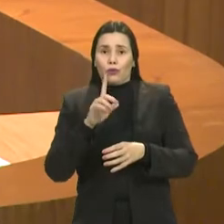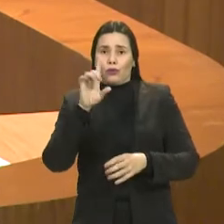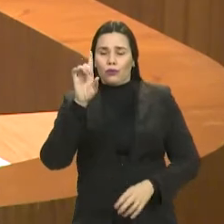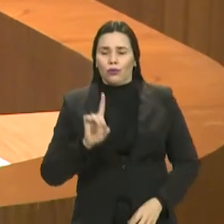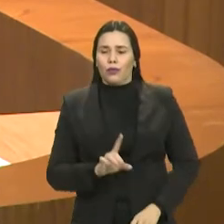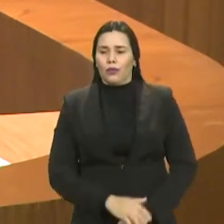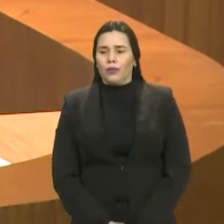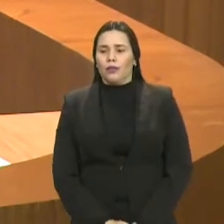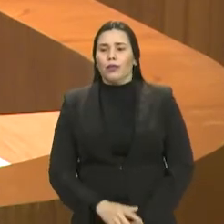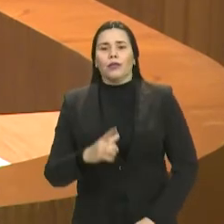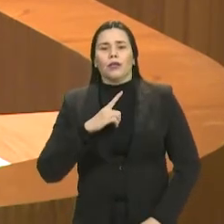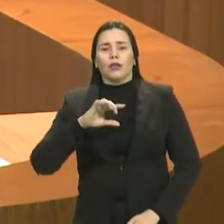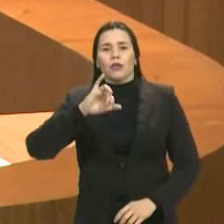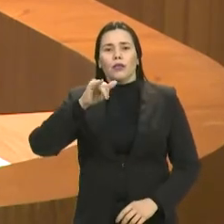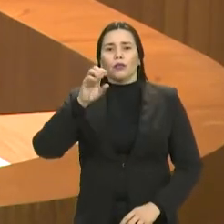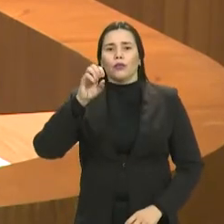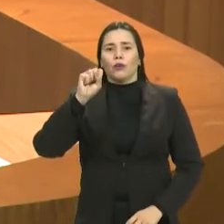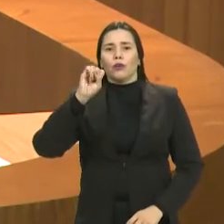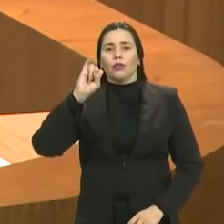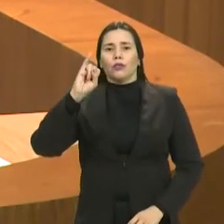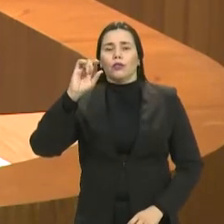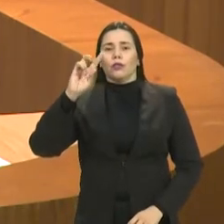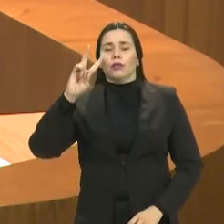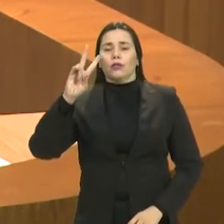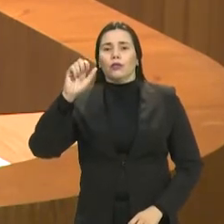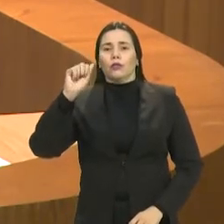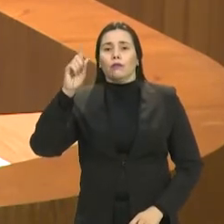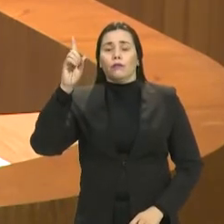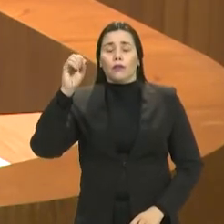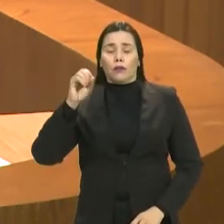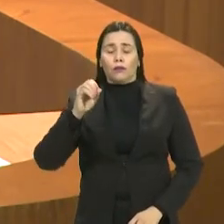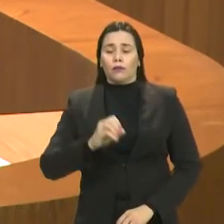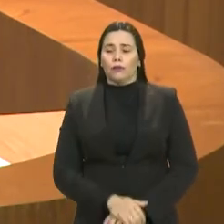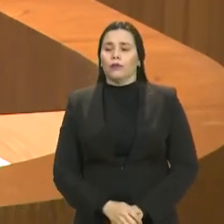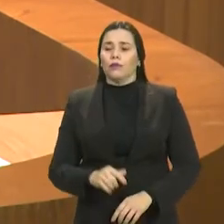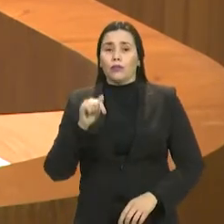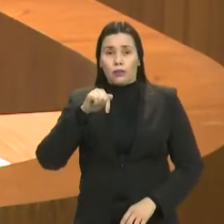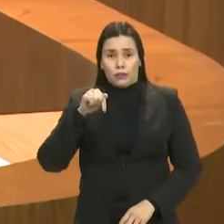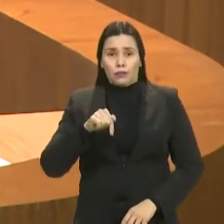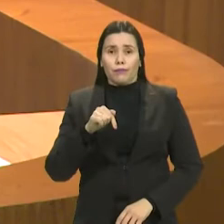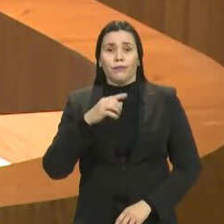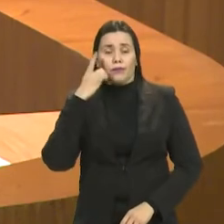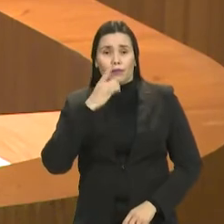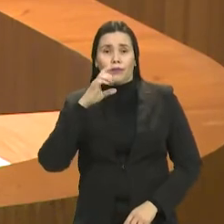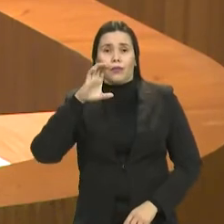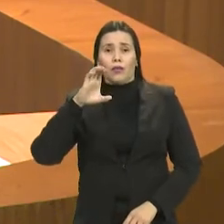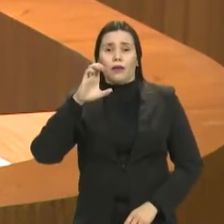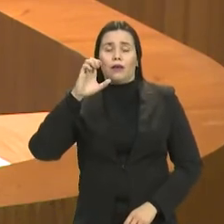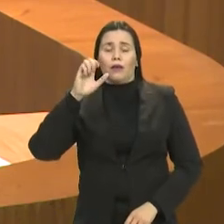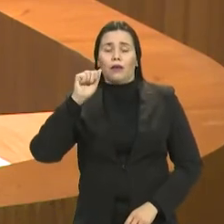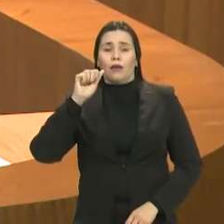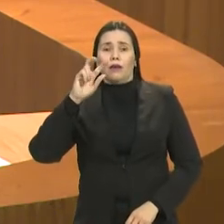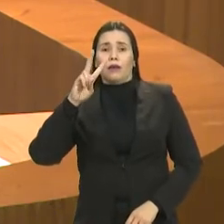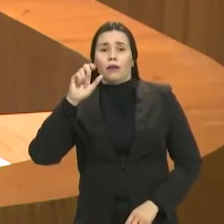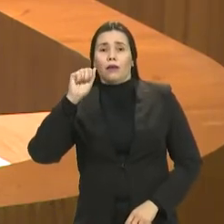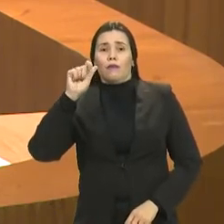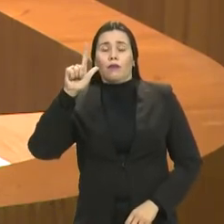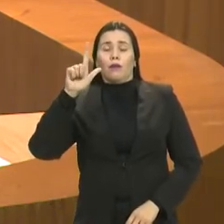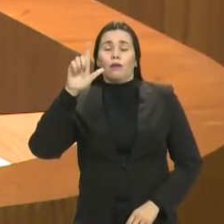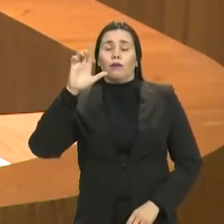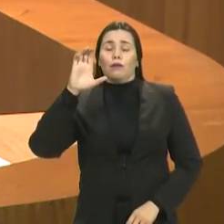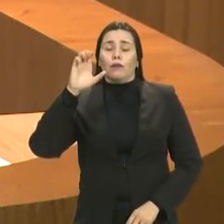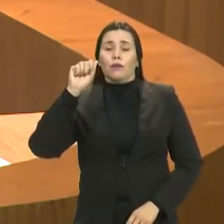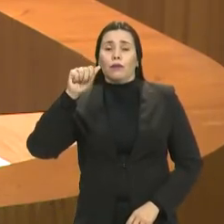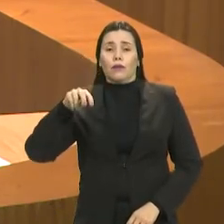o Josivaldo JP e aqui na Assembleia Legislativa tem o deputado Cavalcante e eu deve tá dental da